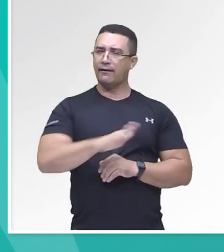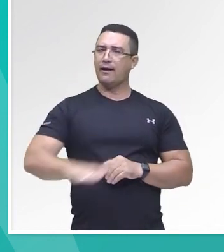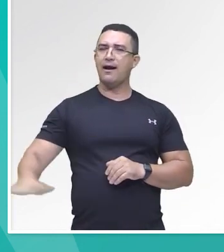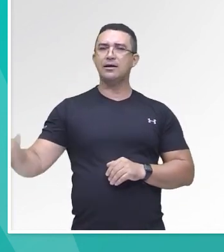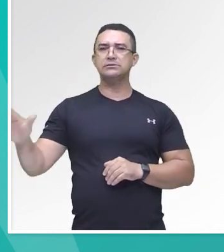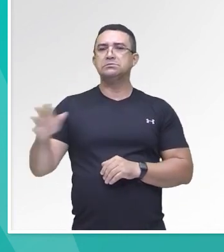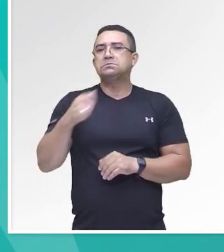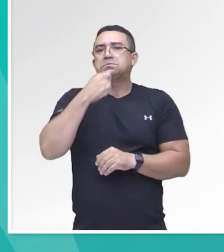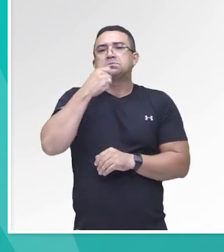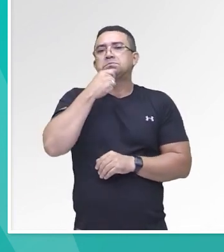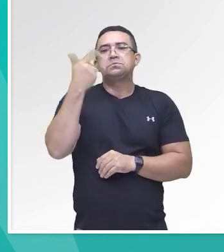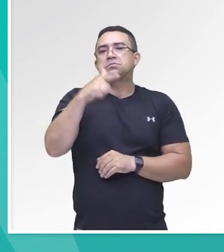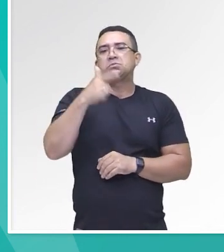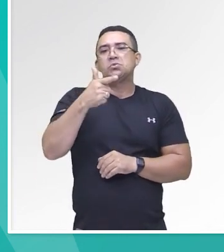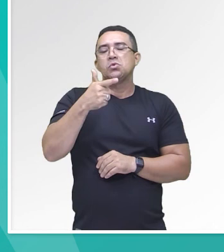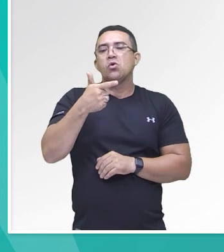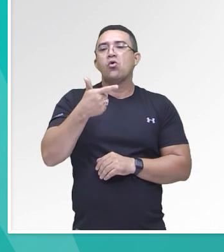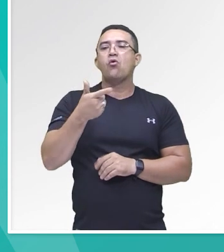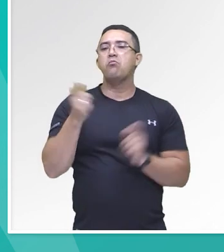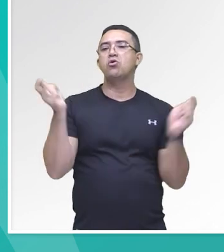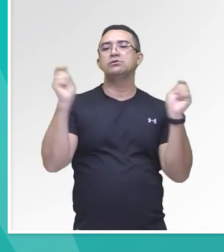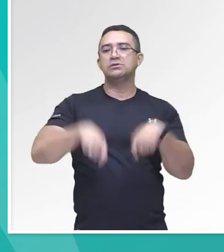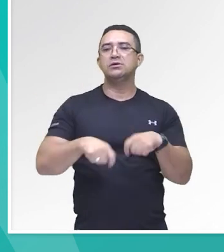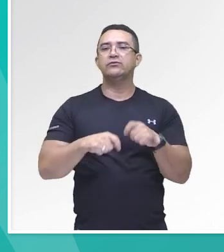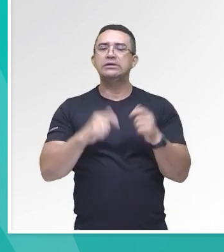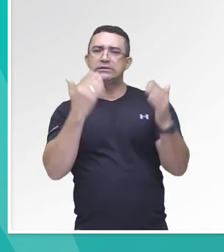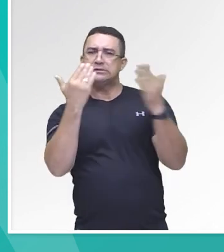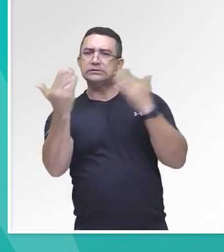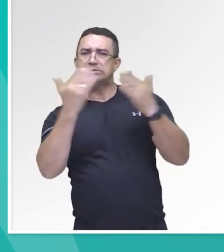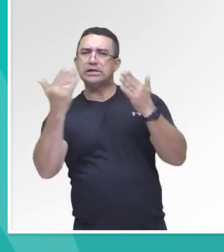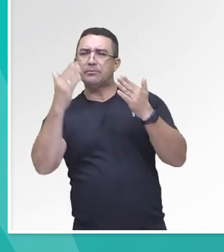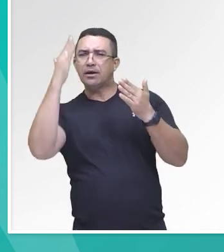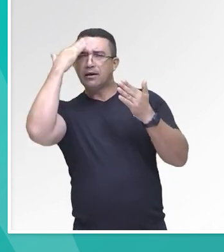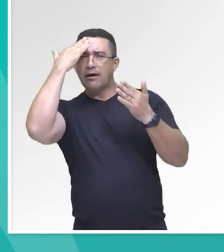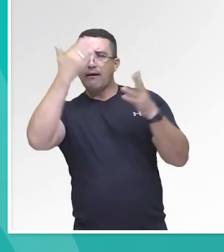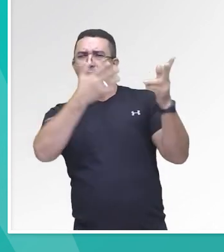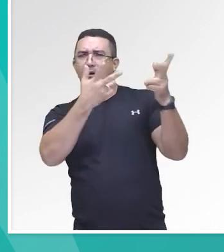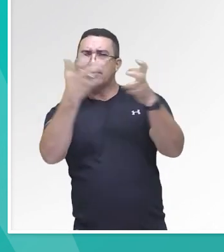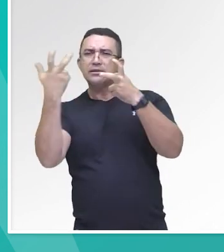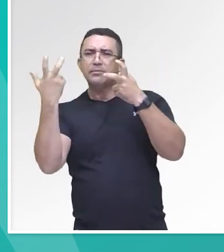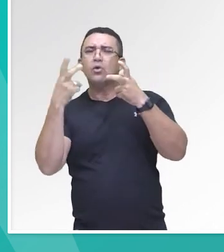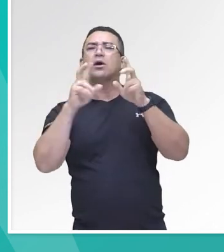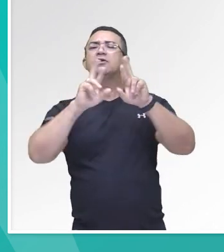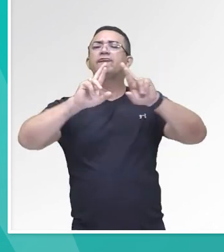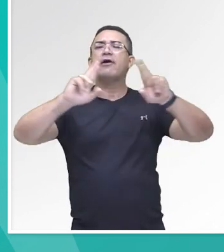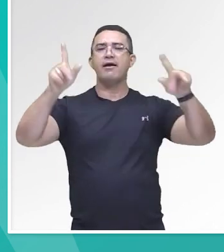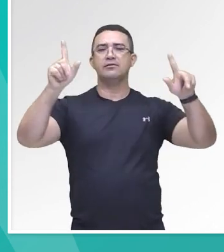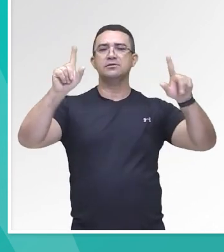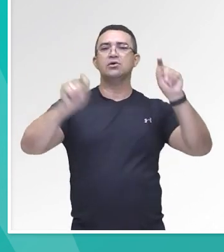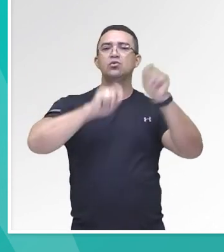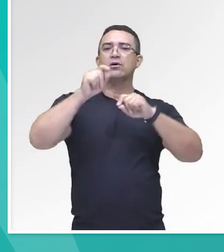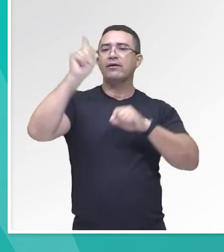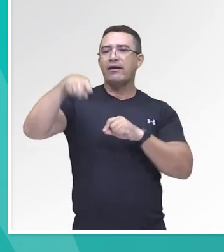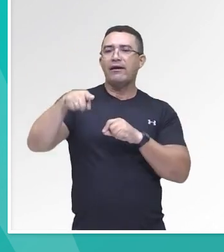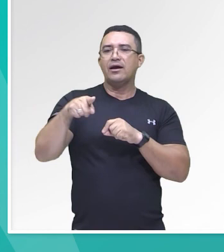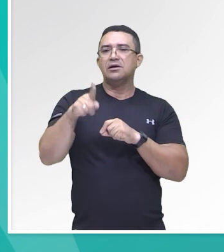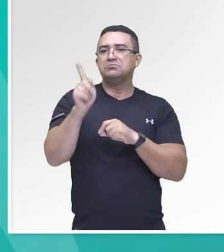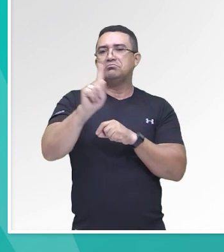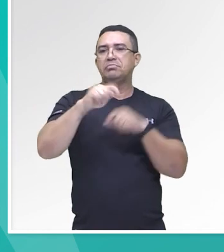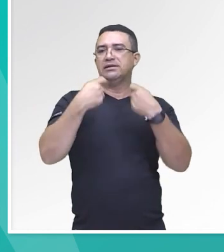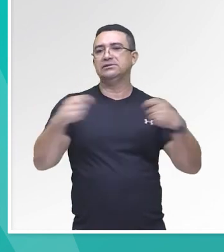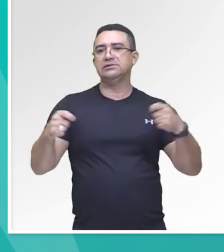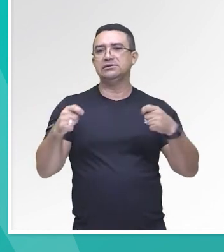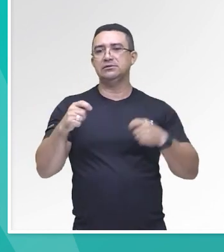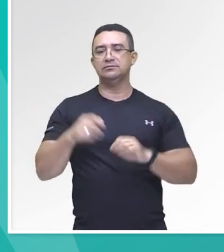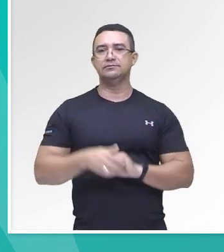não são capazes de distinguir o essencial do supérfluo. Então, a gente falou de crianças e depois